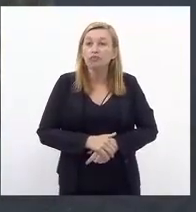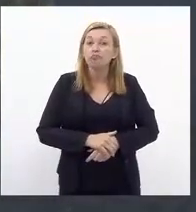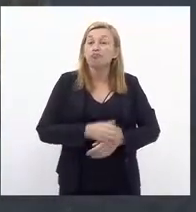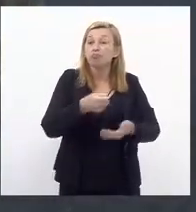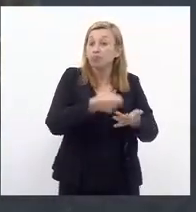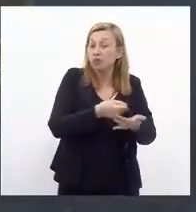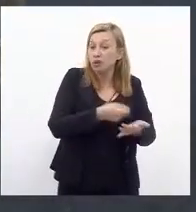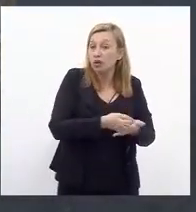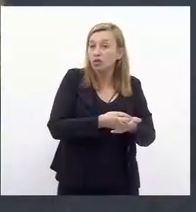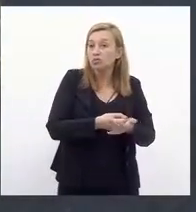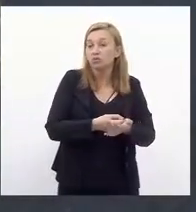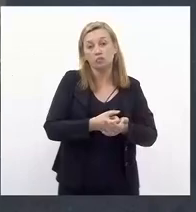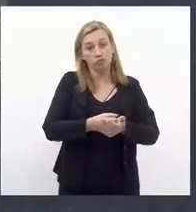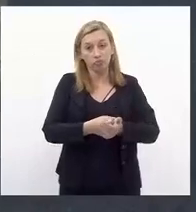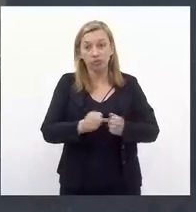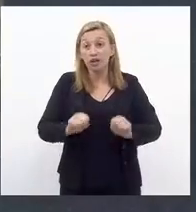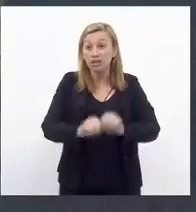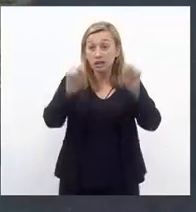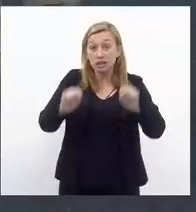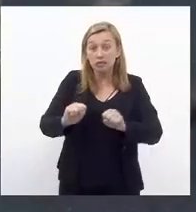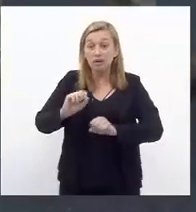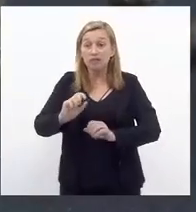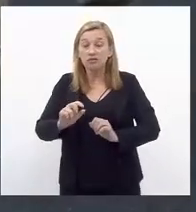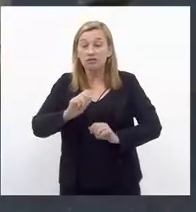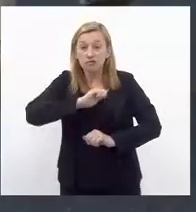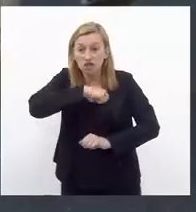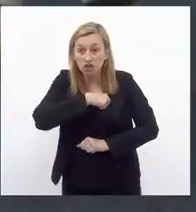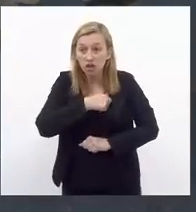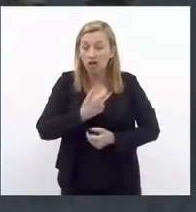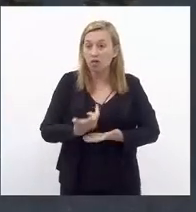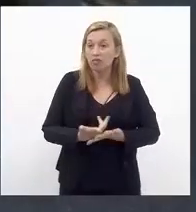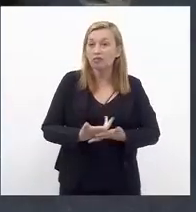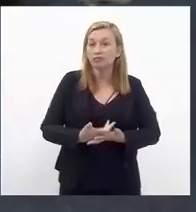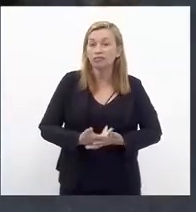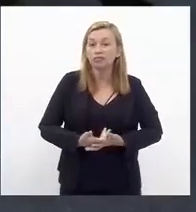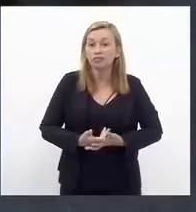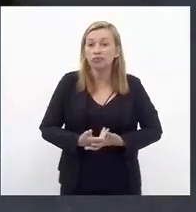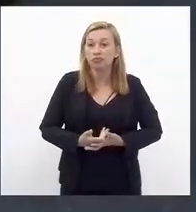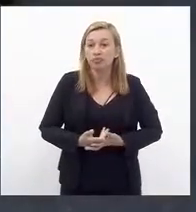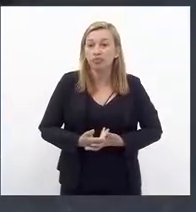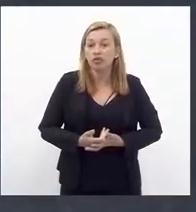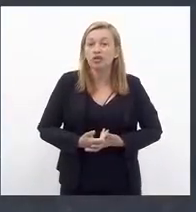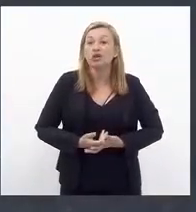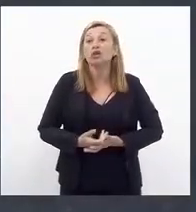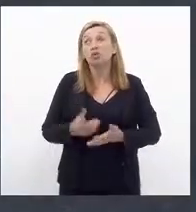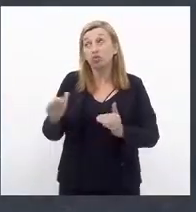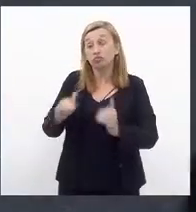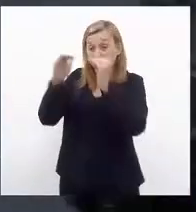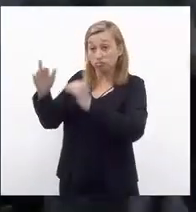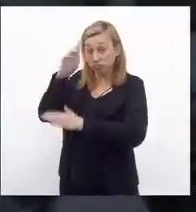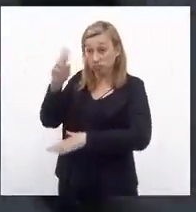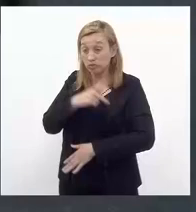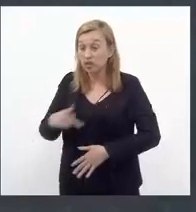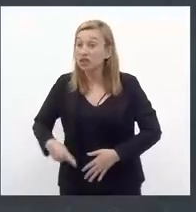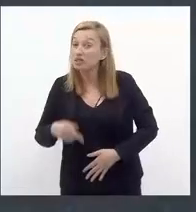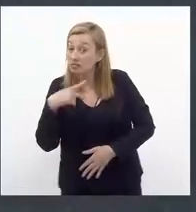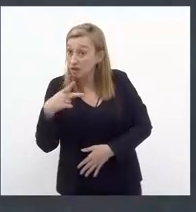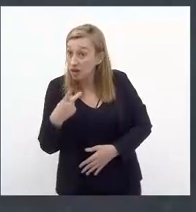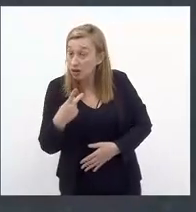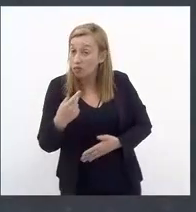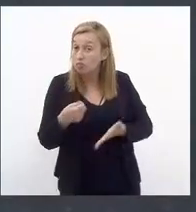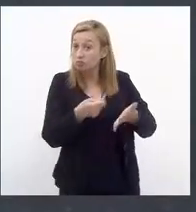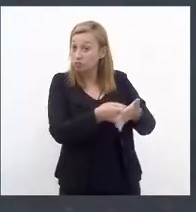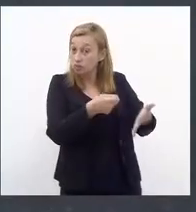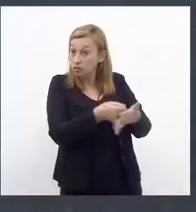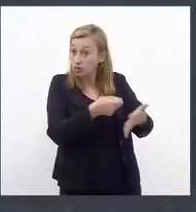imposições como esqueci-me de recuperação fiscal que é uma ruptura com o pacto federativo e como vossa excelência disse uma tentativa